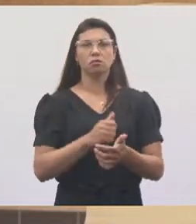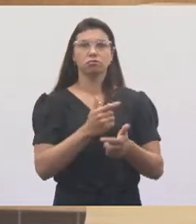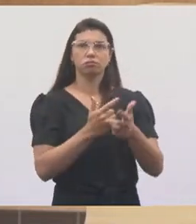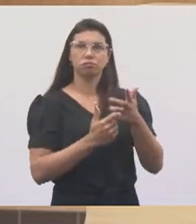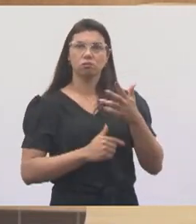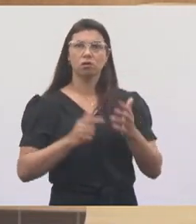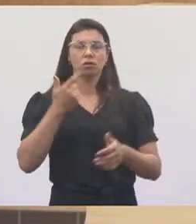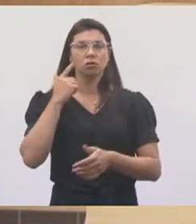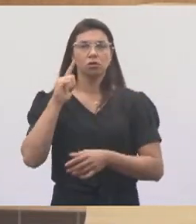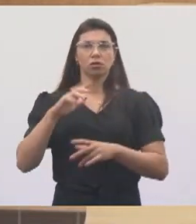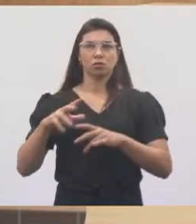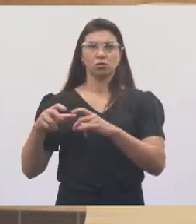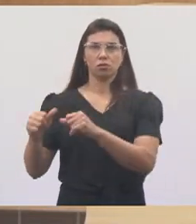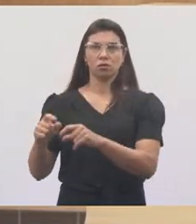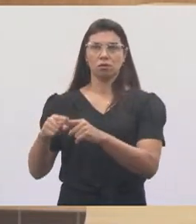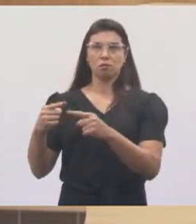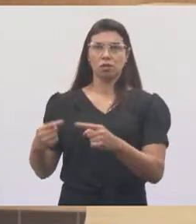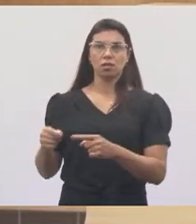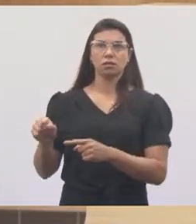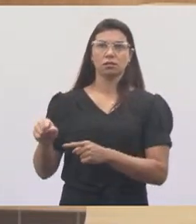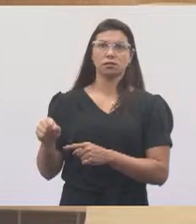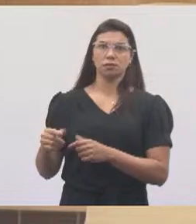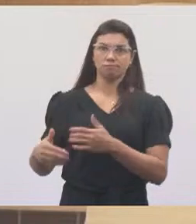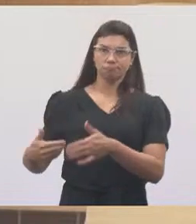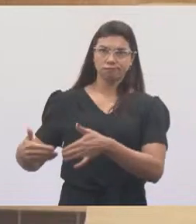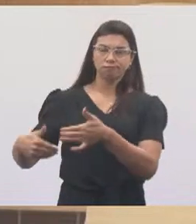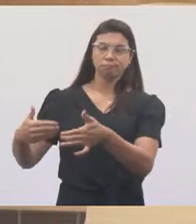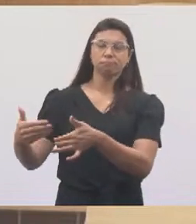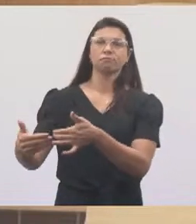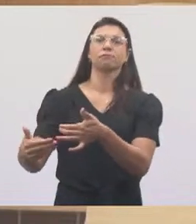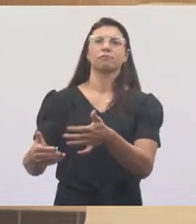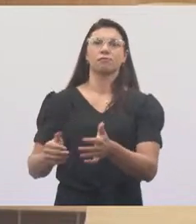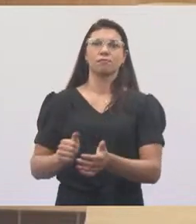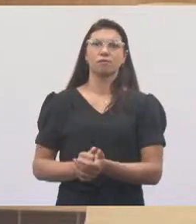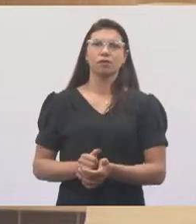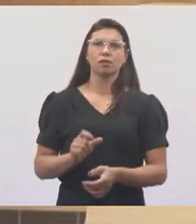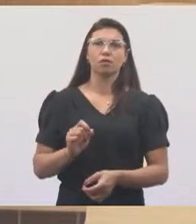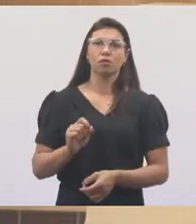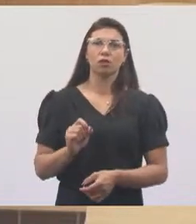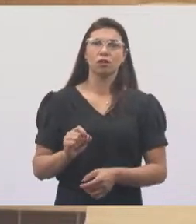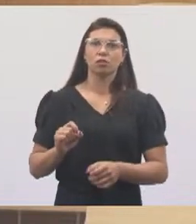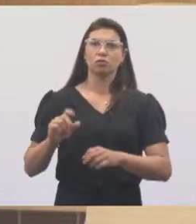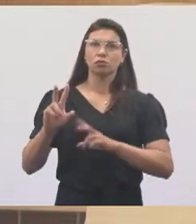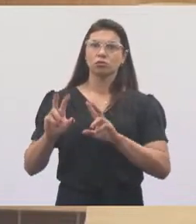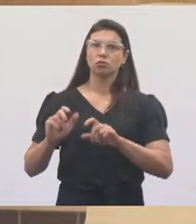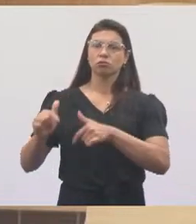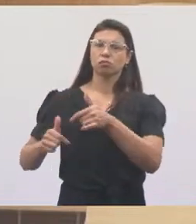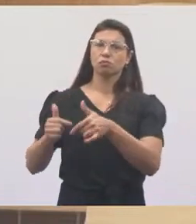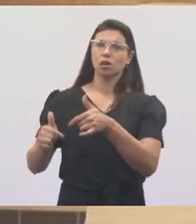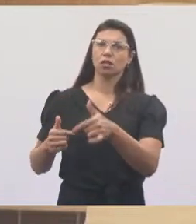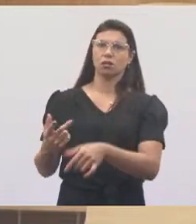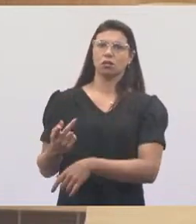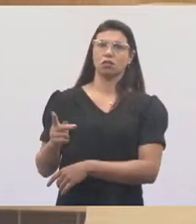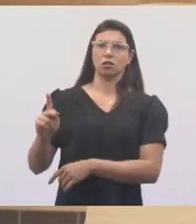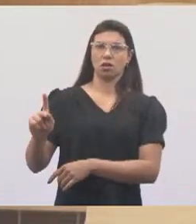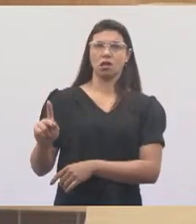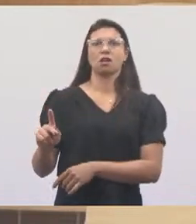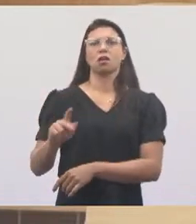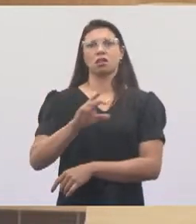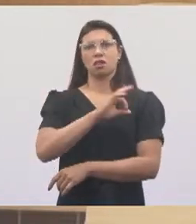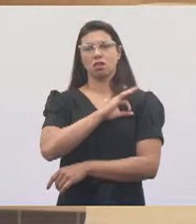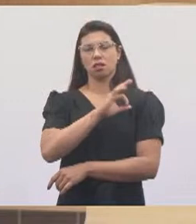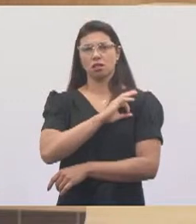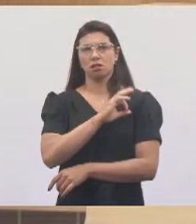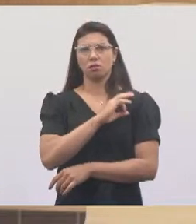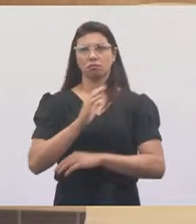sua atividade. Assim tem sido desde quando passou a exercer as relevantes funções de assistente de delegacia